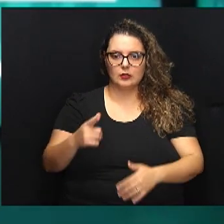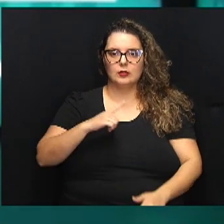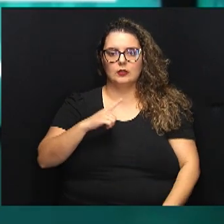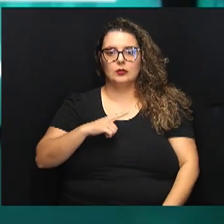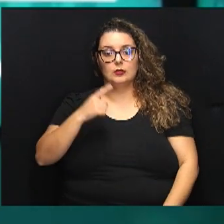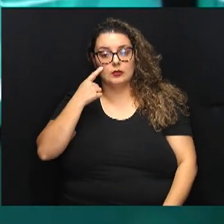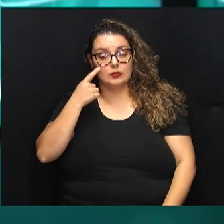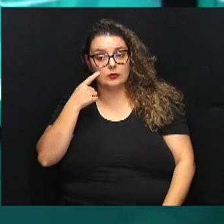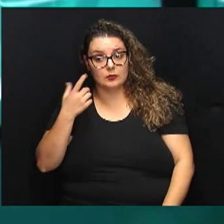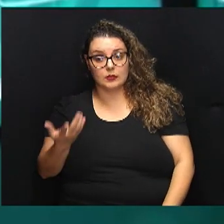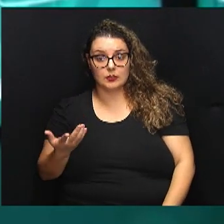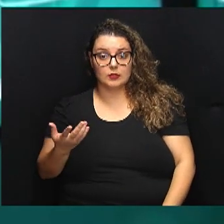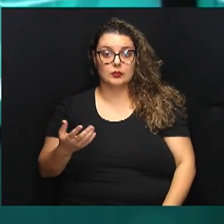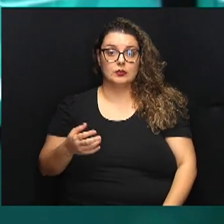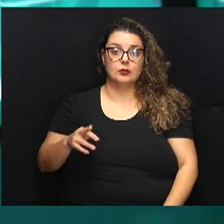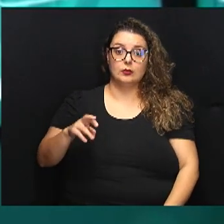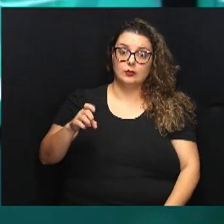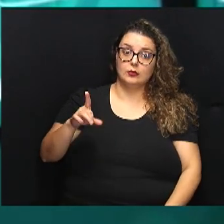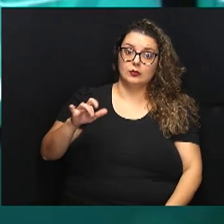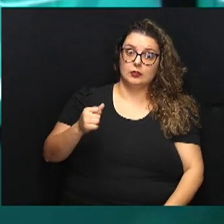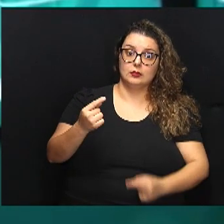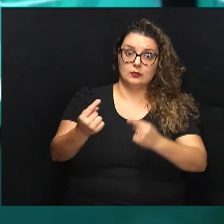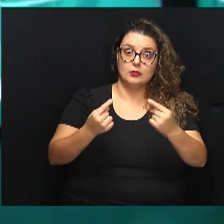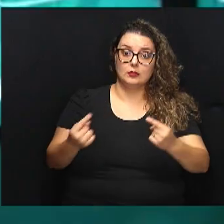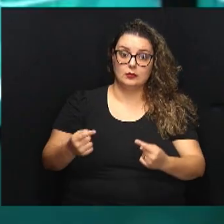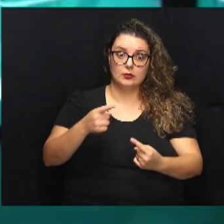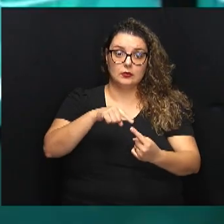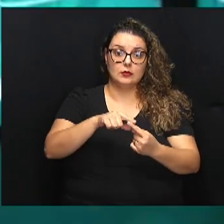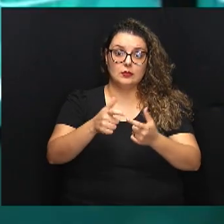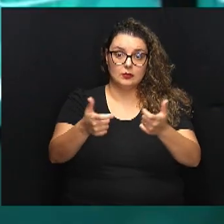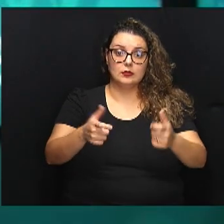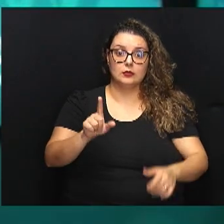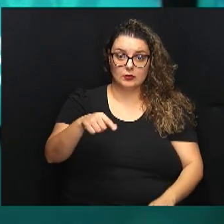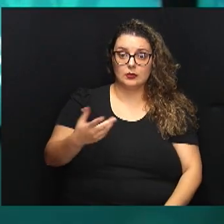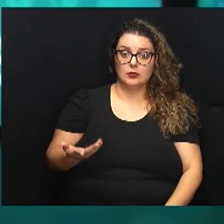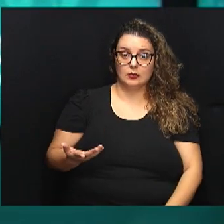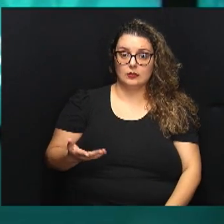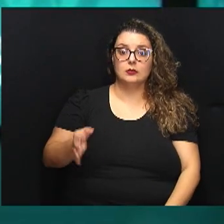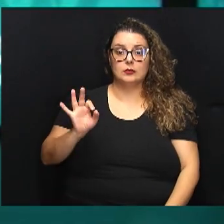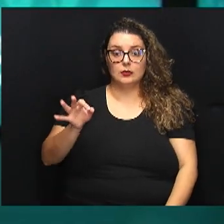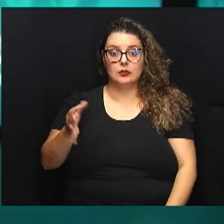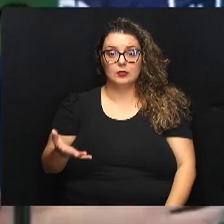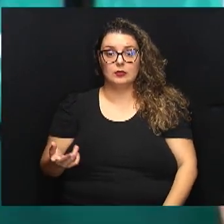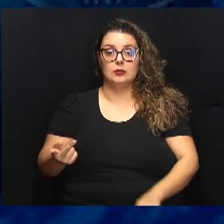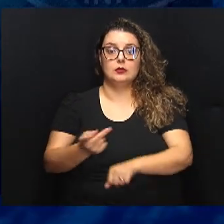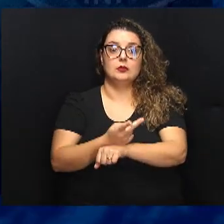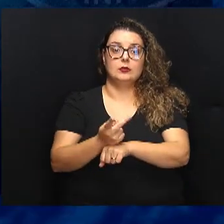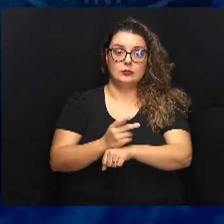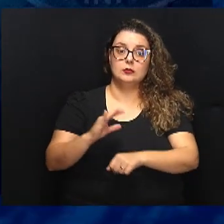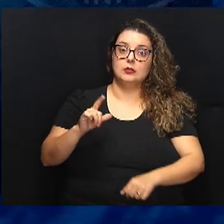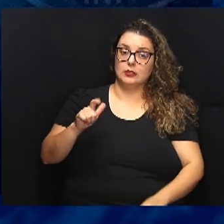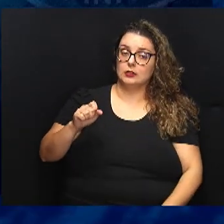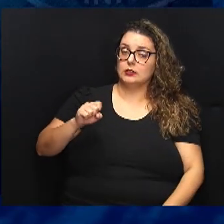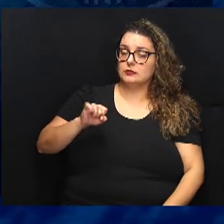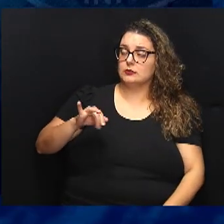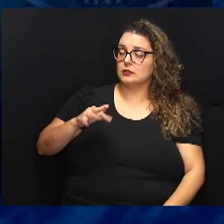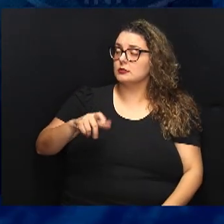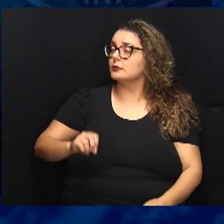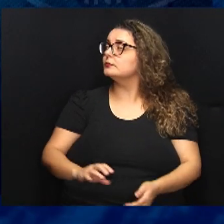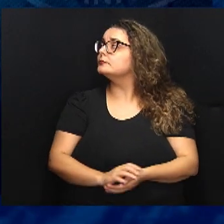vendo rodada a rodada para atingir o nosso grande objetivo, que é, sem dúvida alguma, a busca pela classificação.